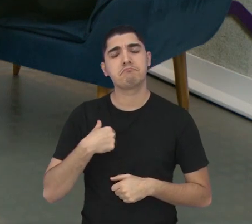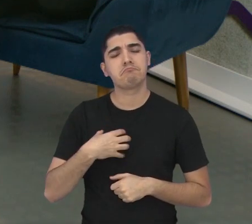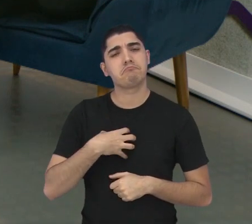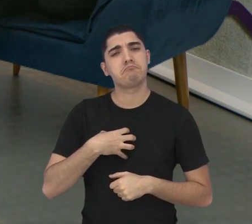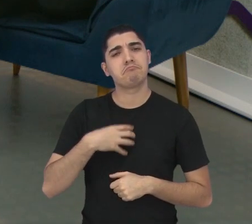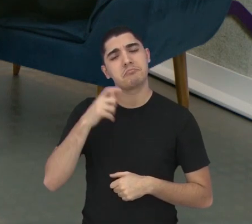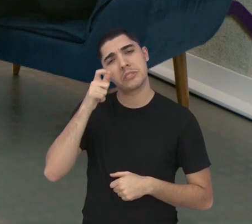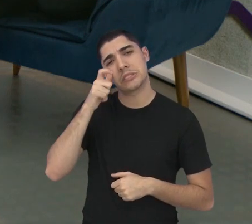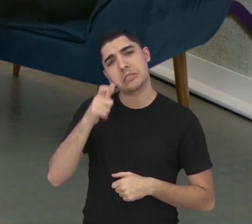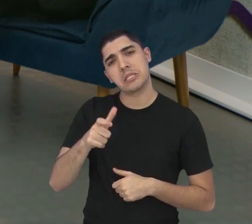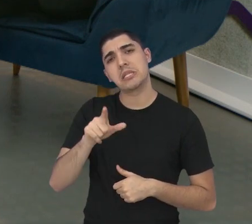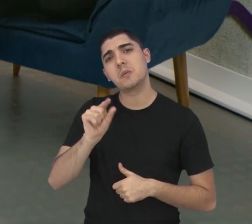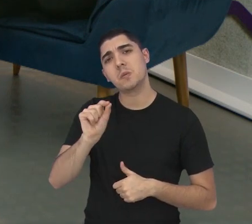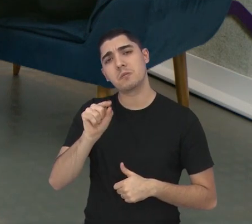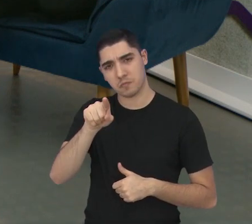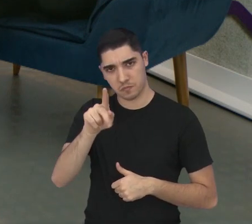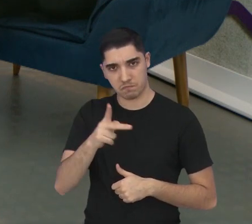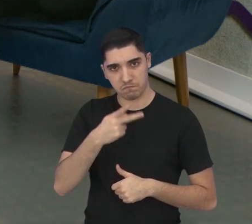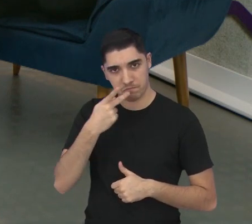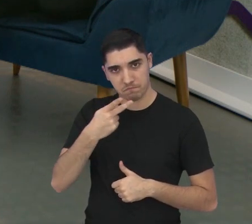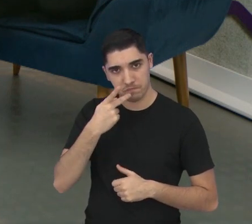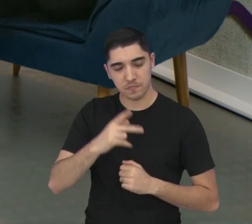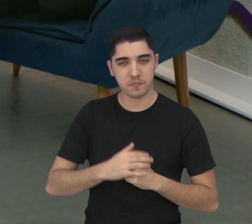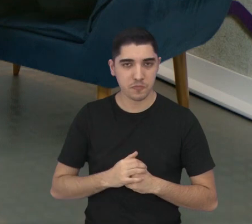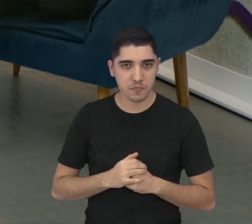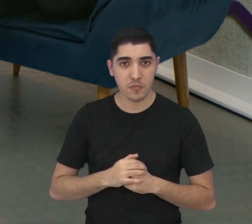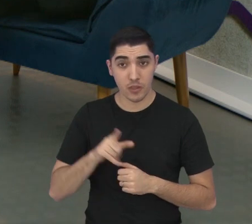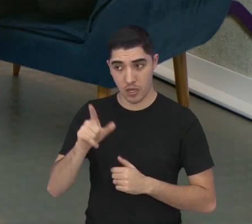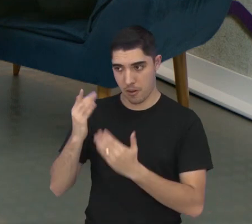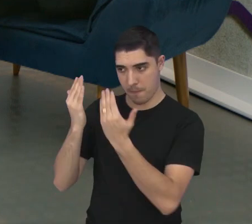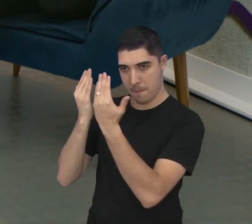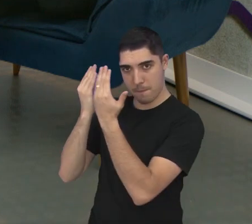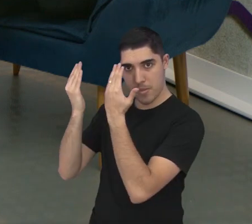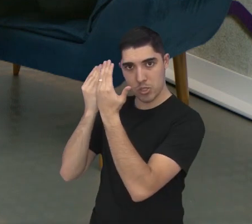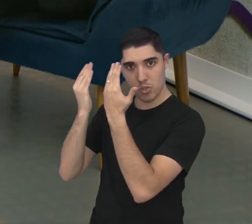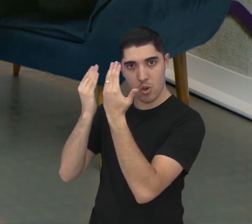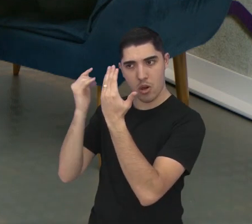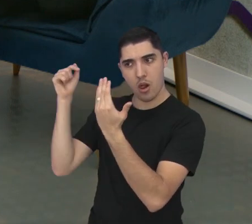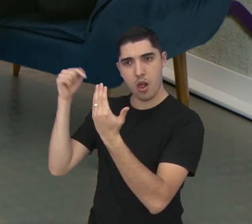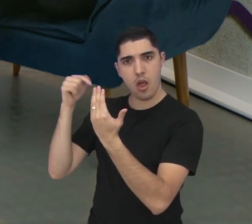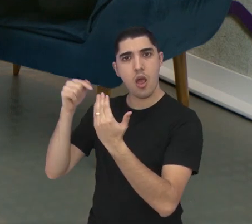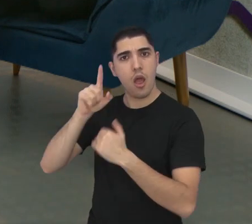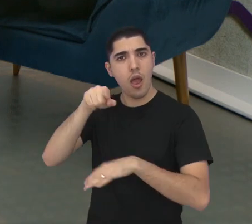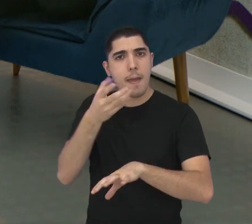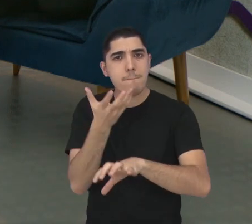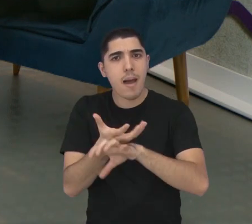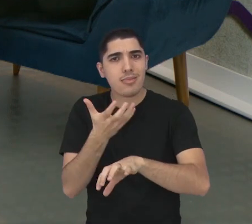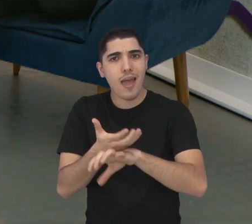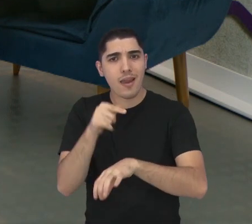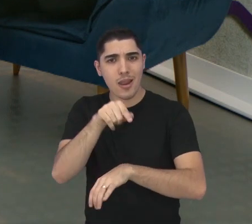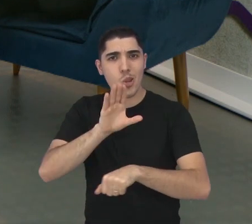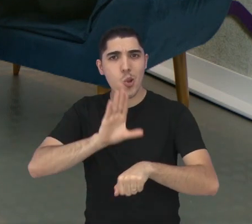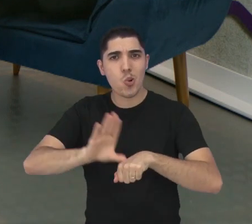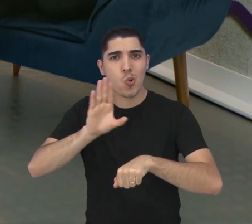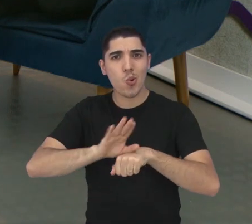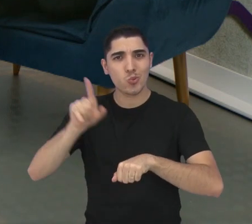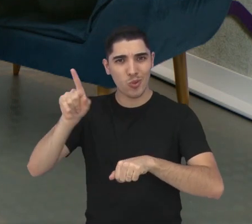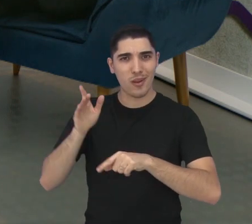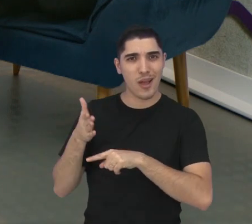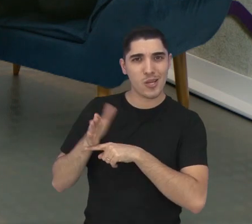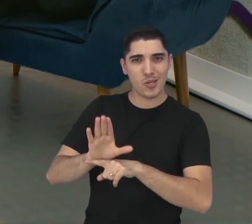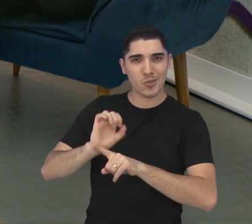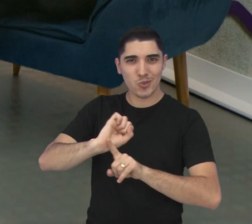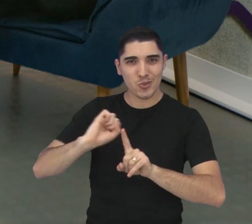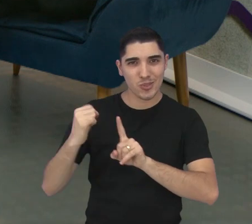achei interessante que você estava citando que a psicologia é uma das matérias, né, que